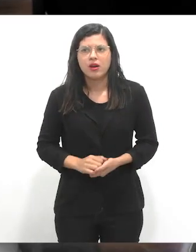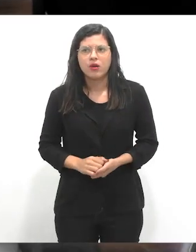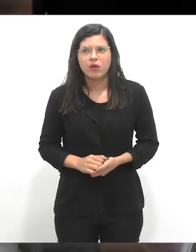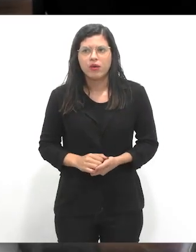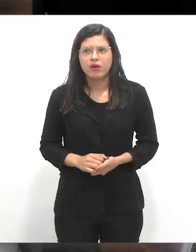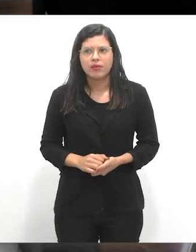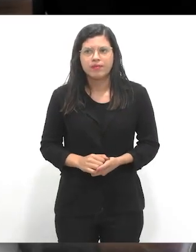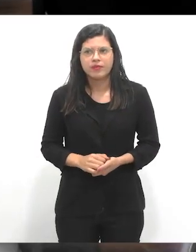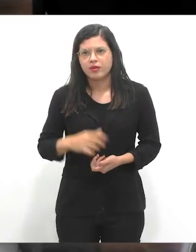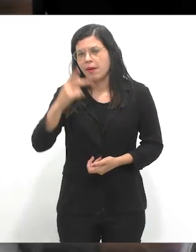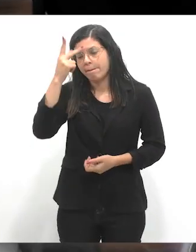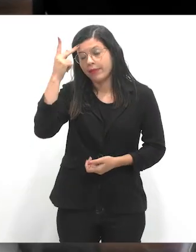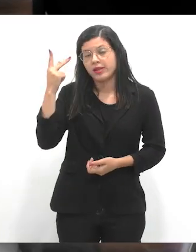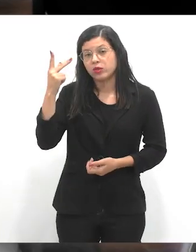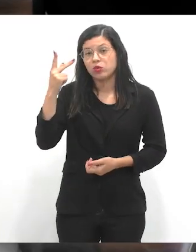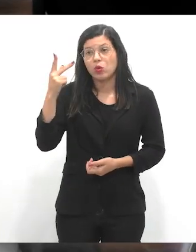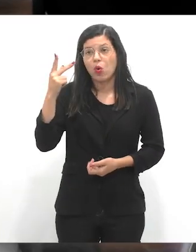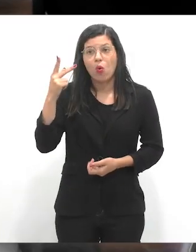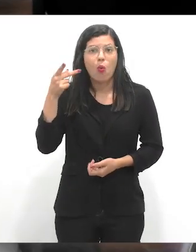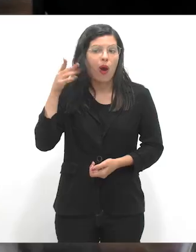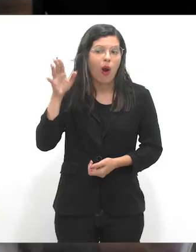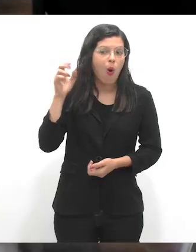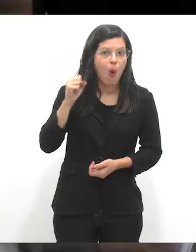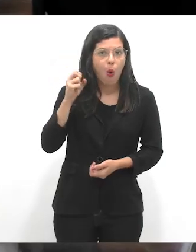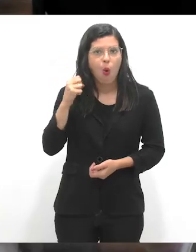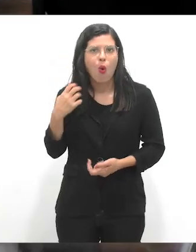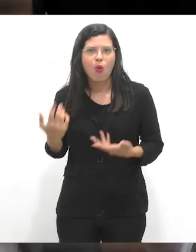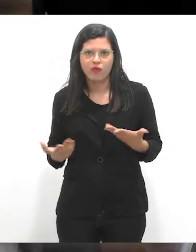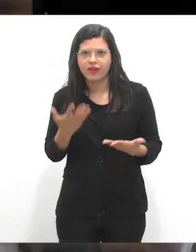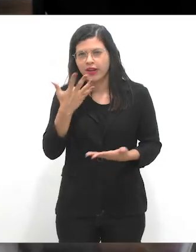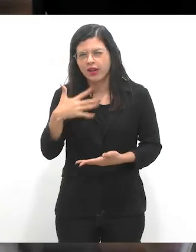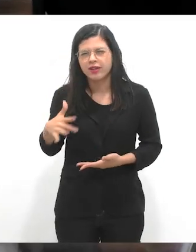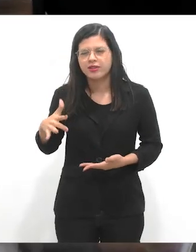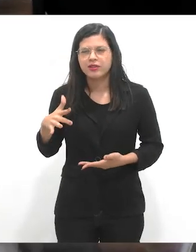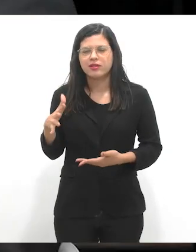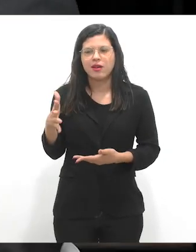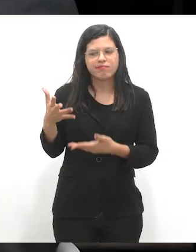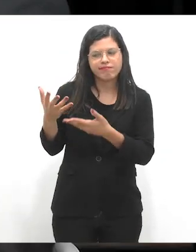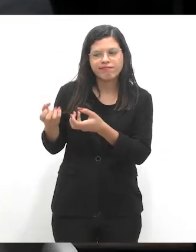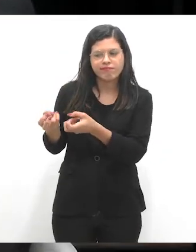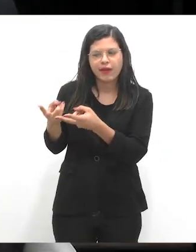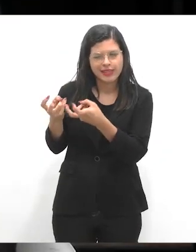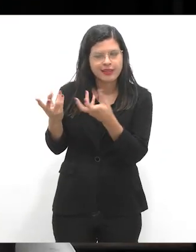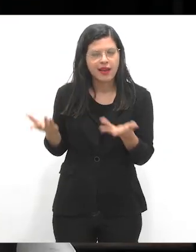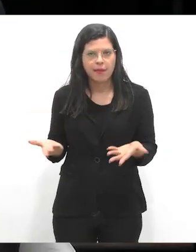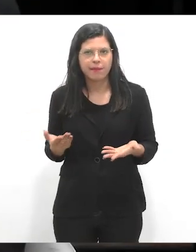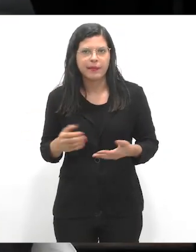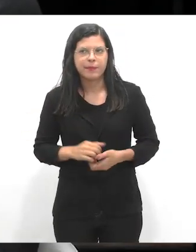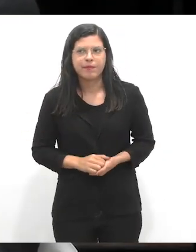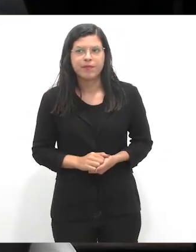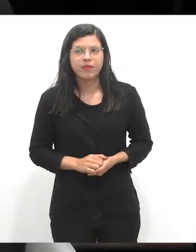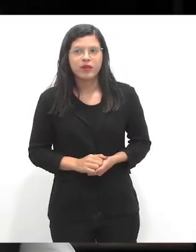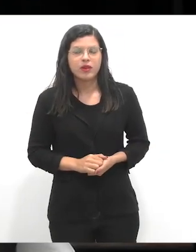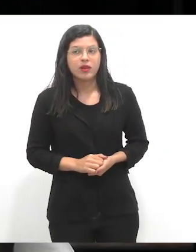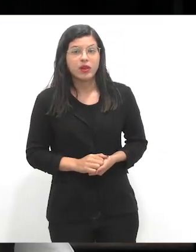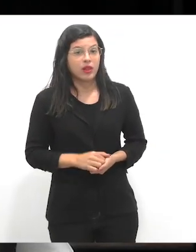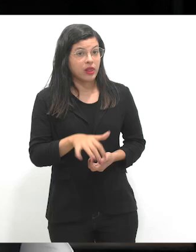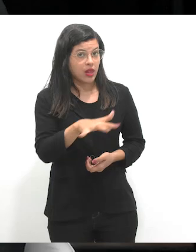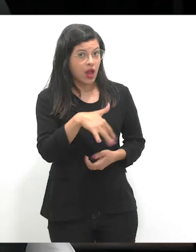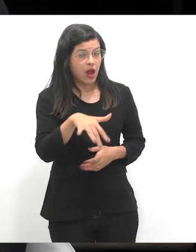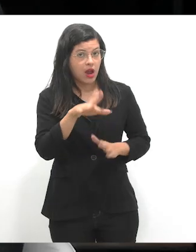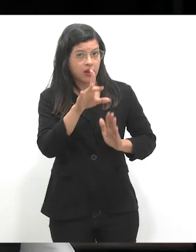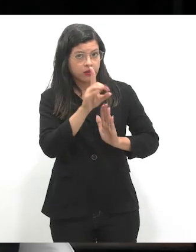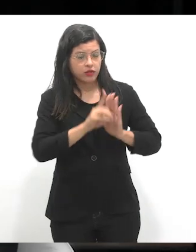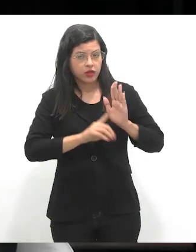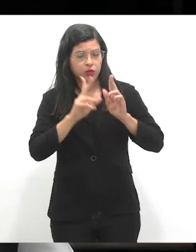né? Com o que a pessoa também entende, ouve no mundo, né? A criança também ouve aquilo. E a gente sabe que na área